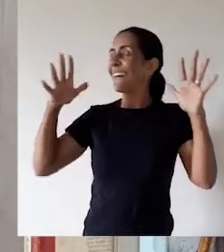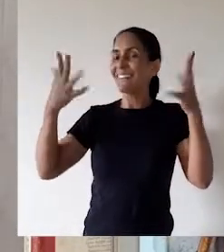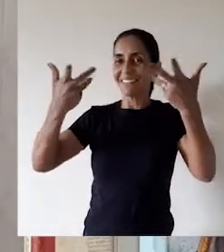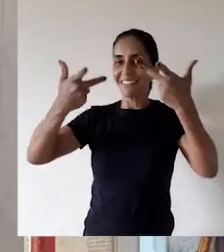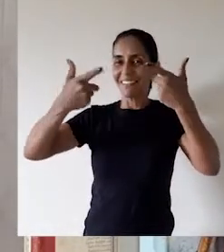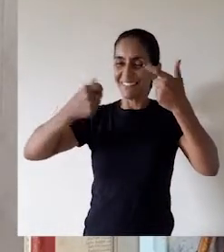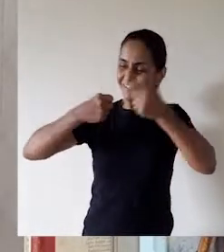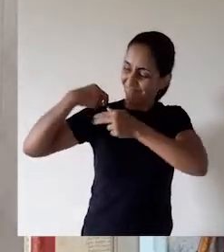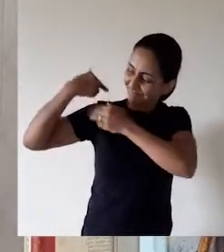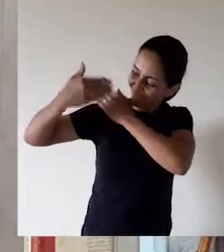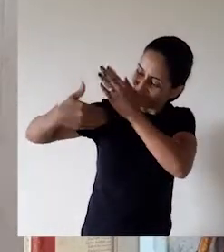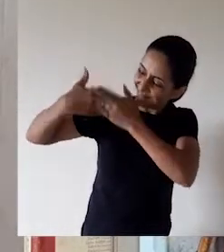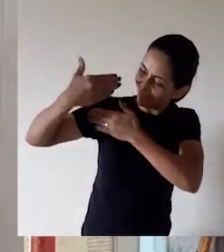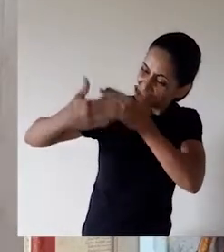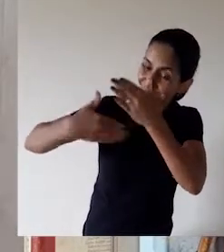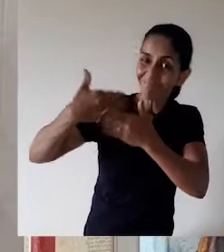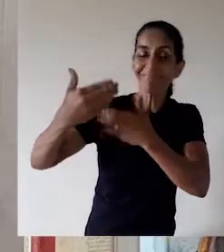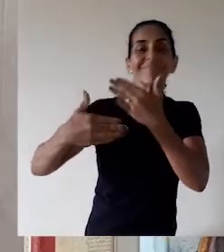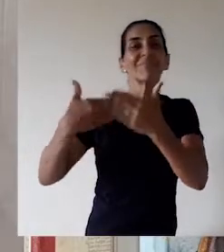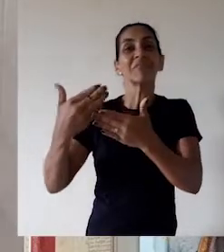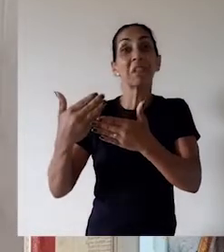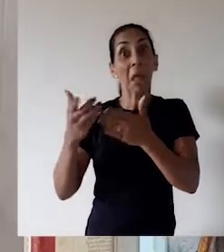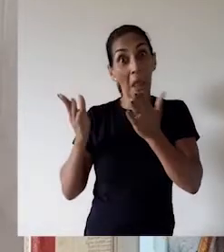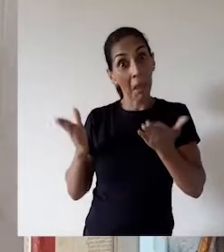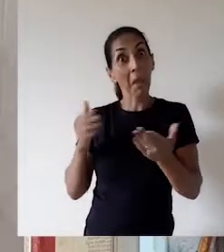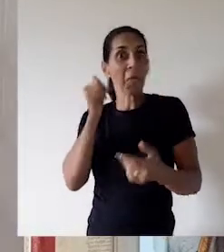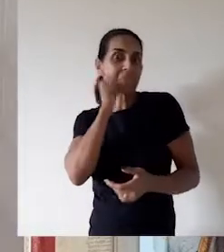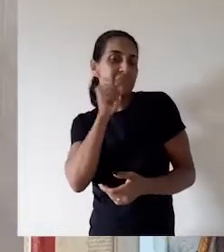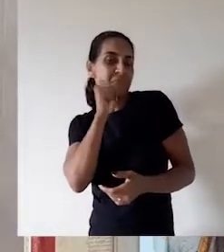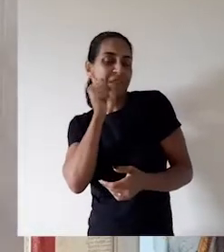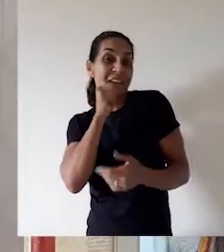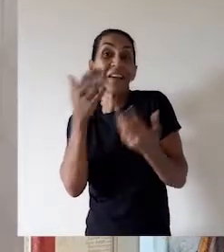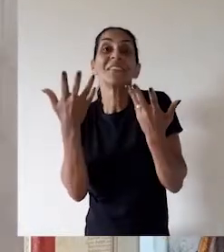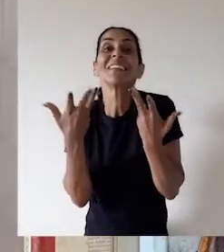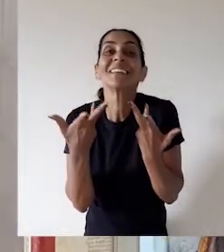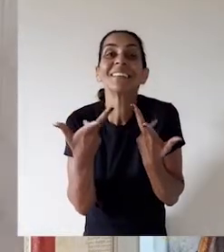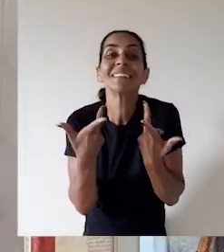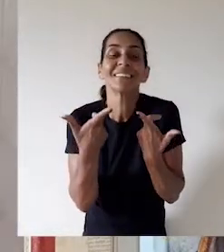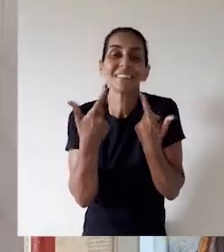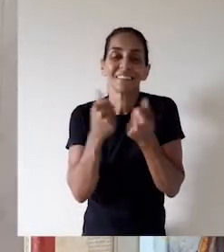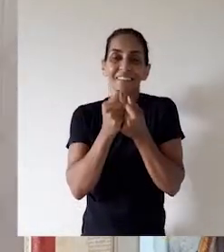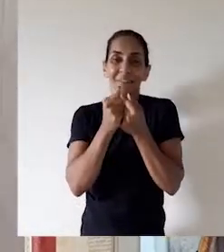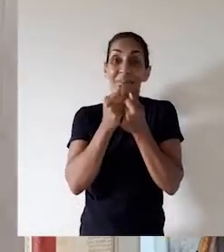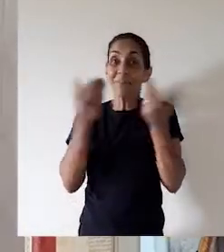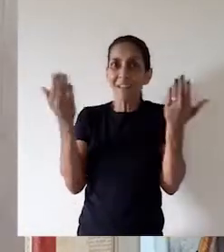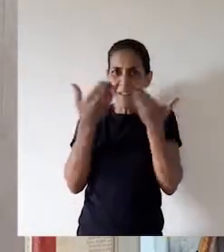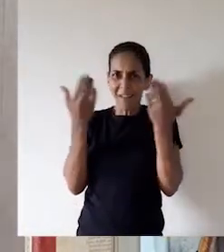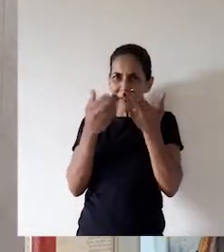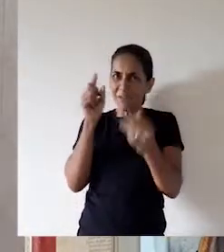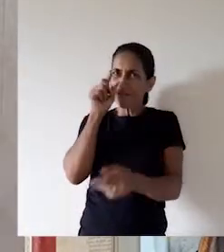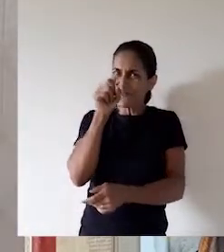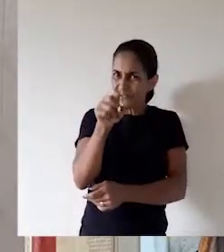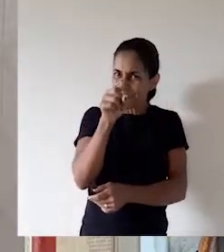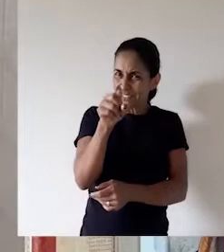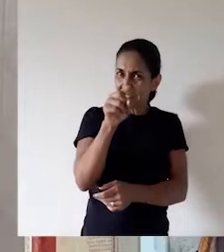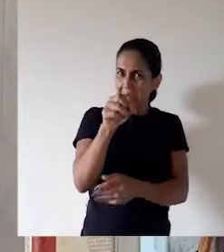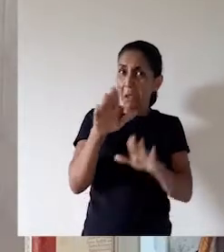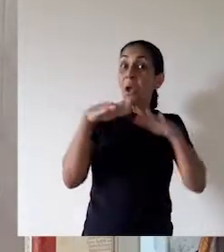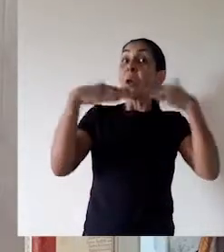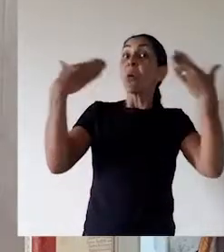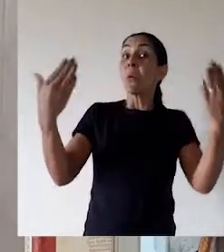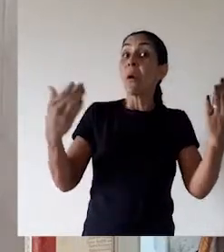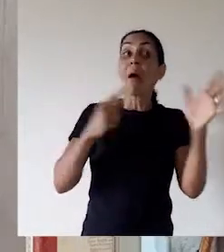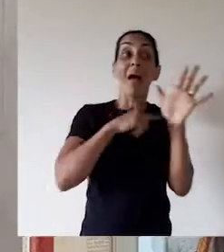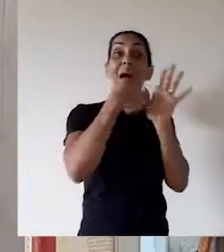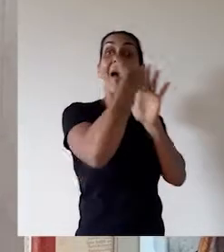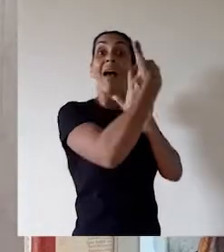suas grandes obras. Ao meu ver, são mulheres sendo mulheres, maravilhosas. E agora eu quero que vocês me contem